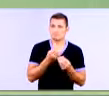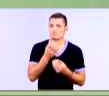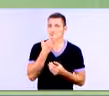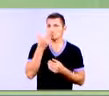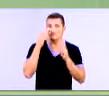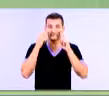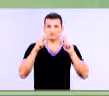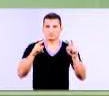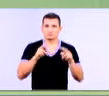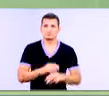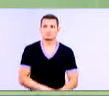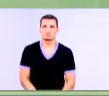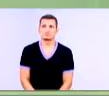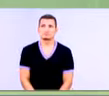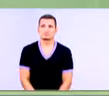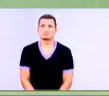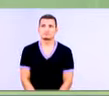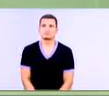né?